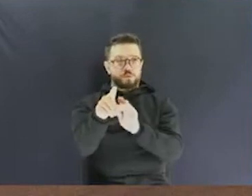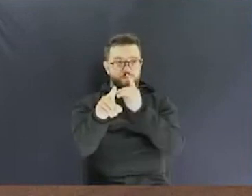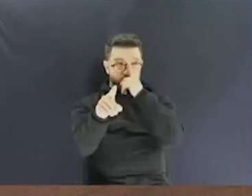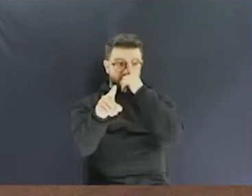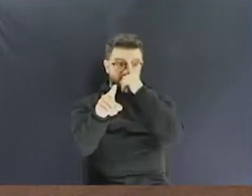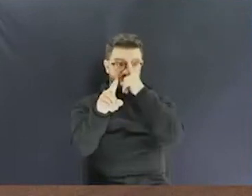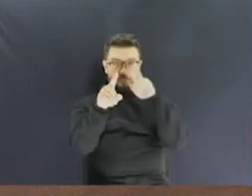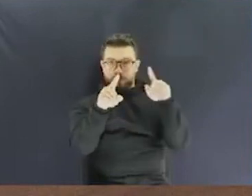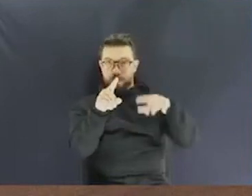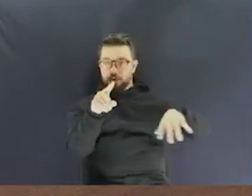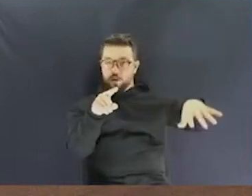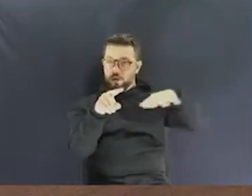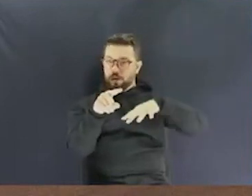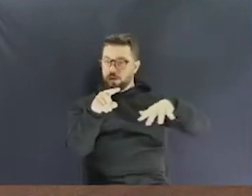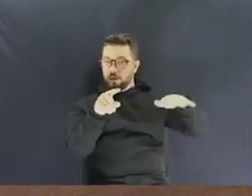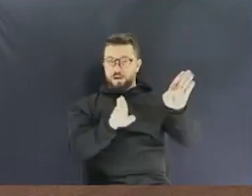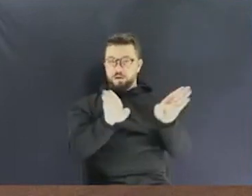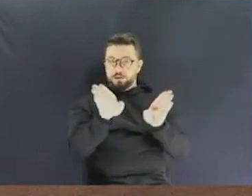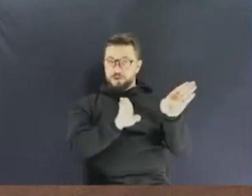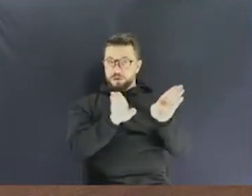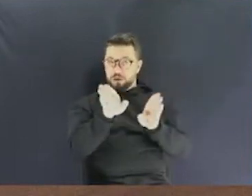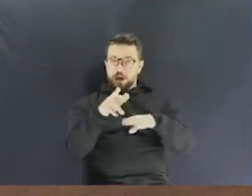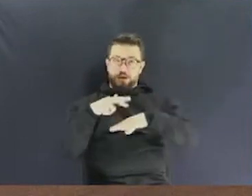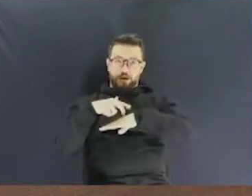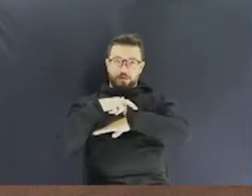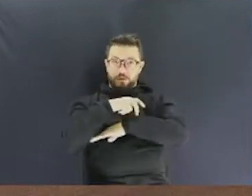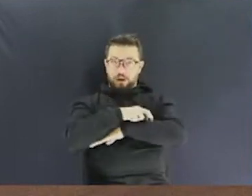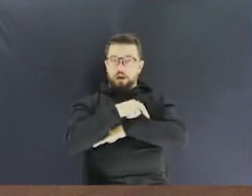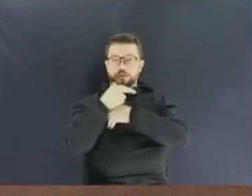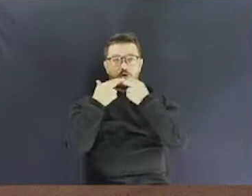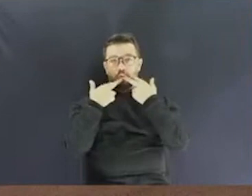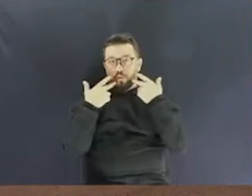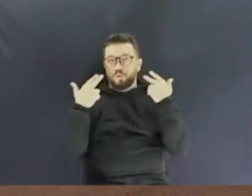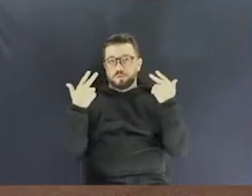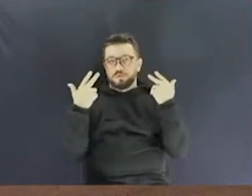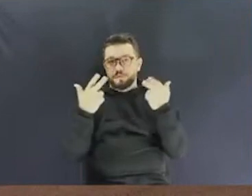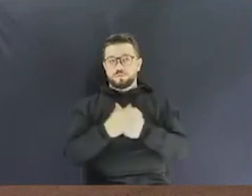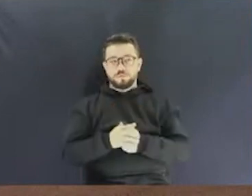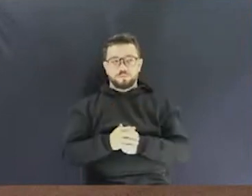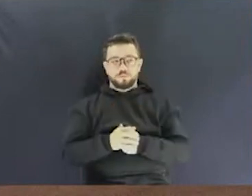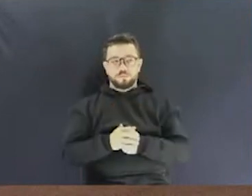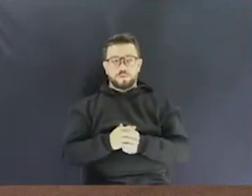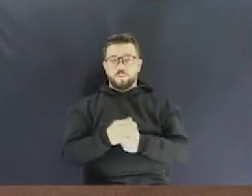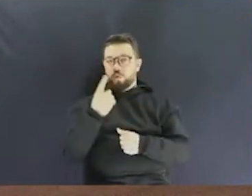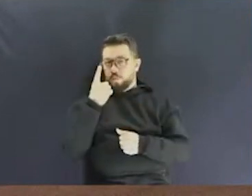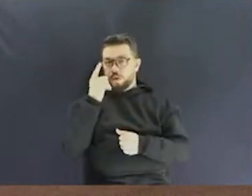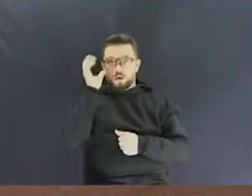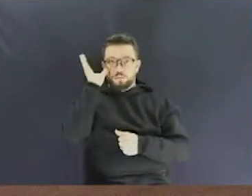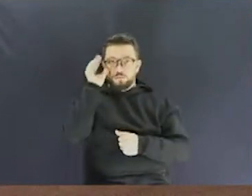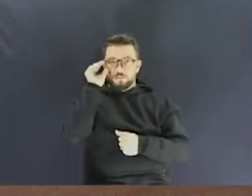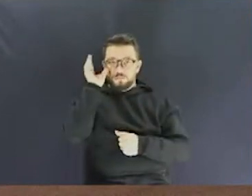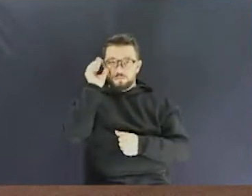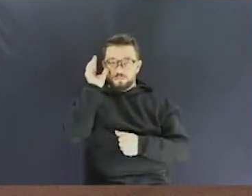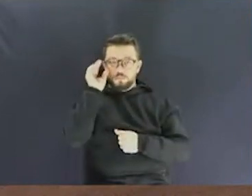da acessibilidade, das calçadas acessíveis, enfim, é uma questão também. E uma curiosidade seria sobre essa questão da